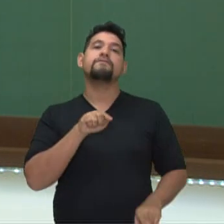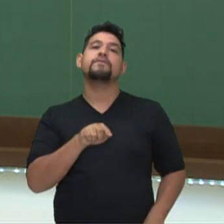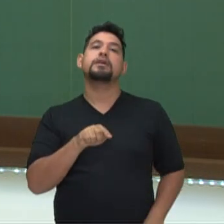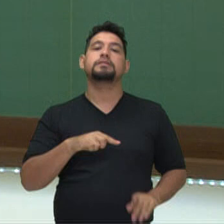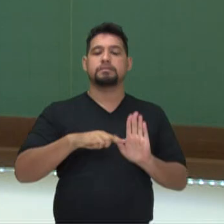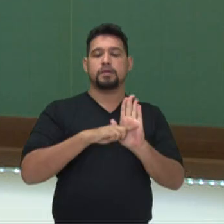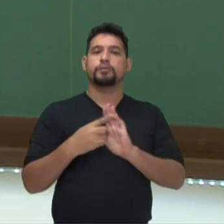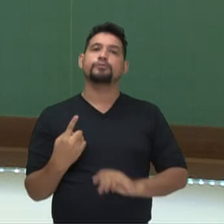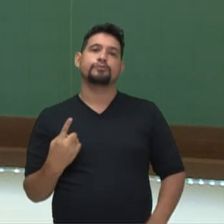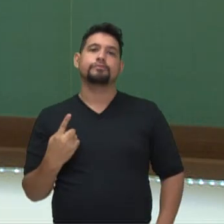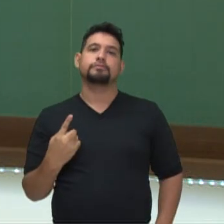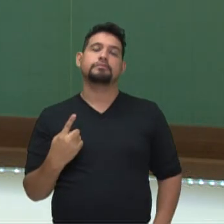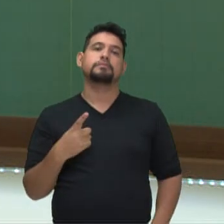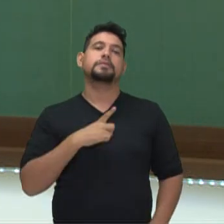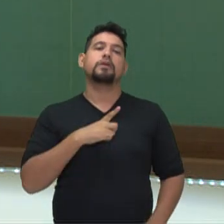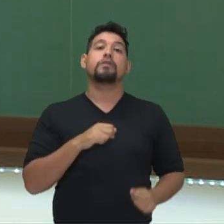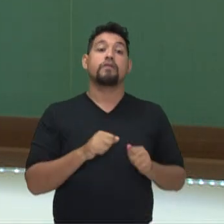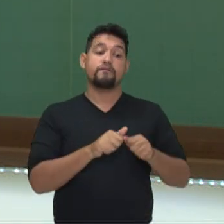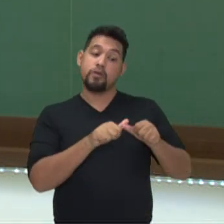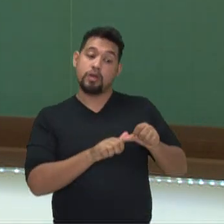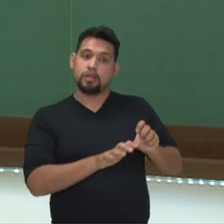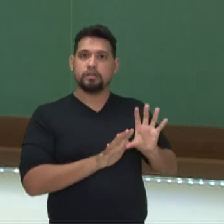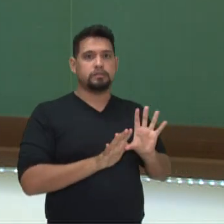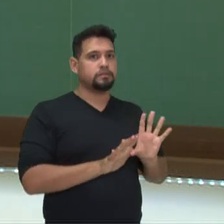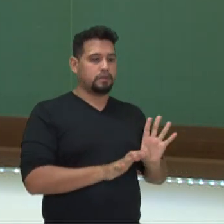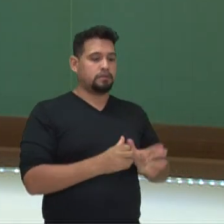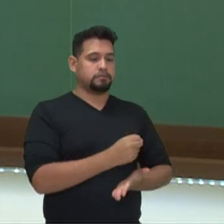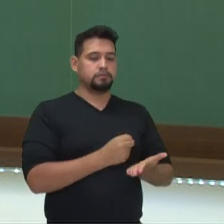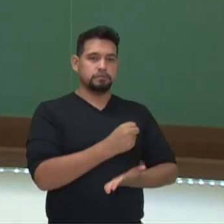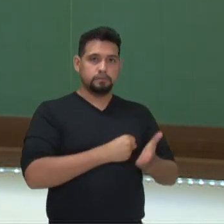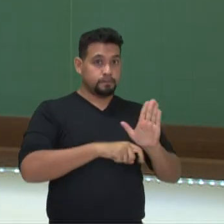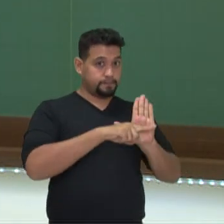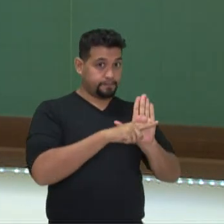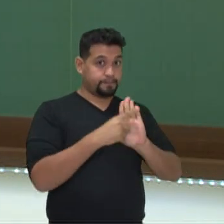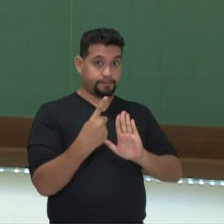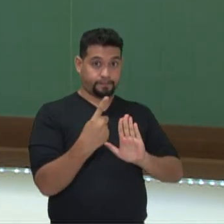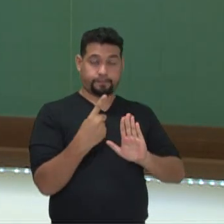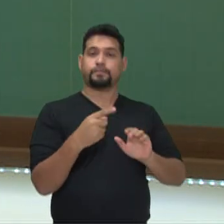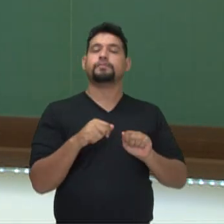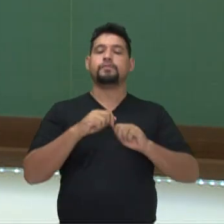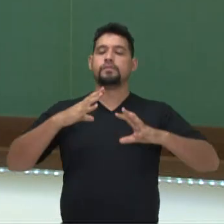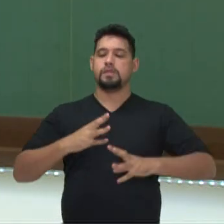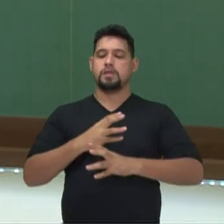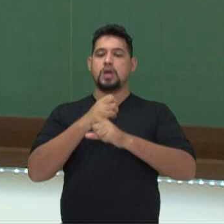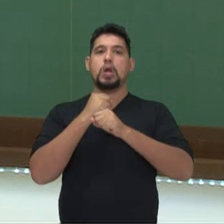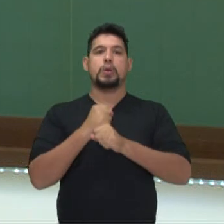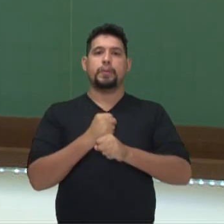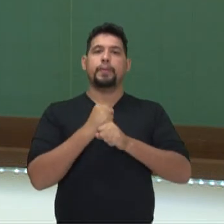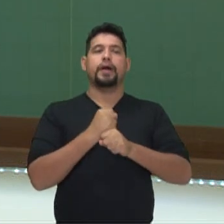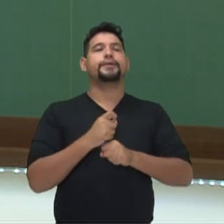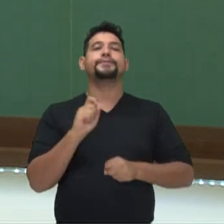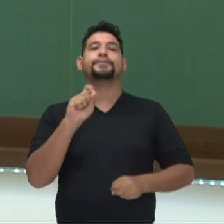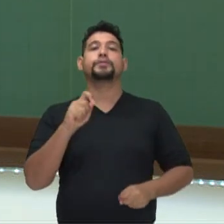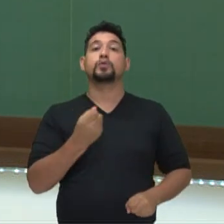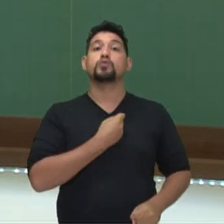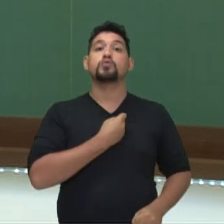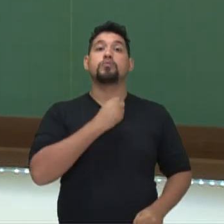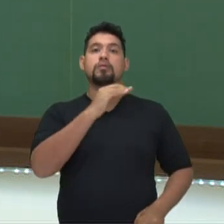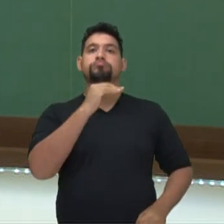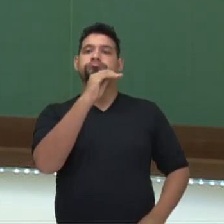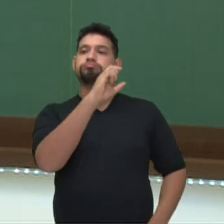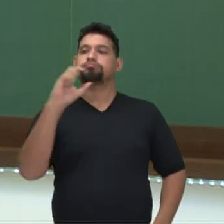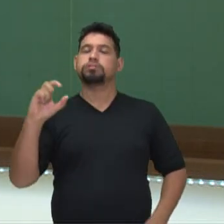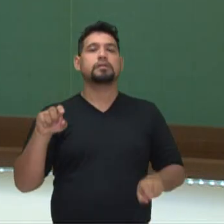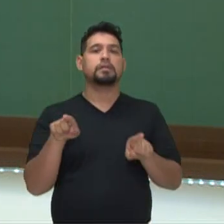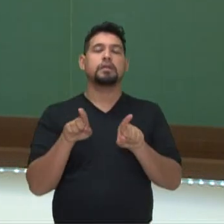menos 1. Então, eu vou conservar a minha base, que é menos 1, e vou somar os expoentes. Como se trata de